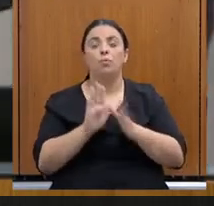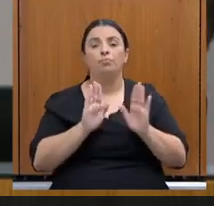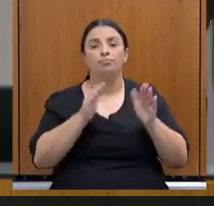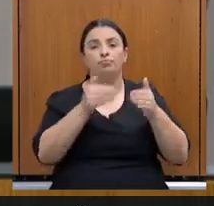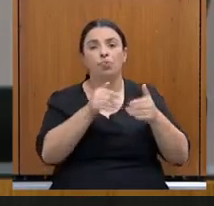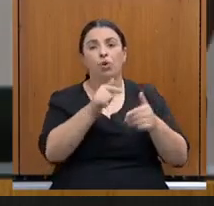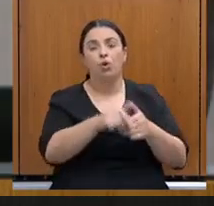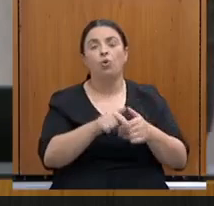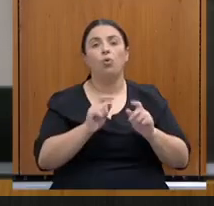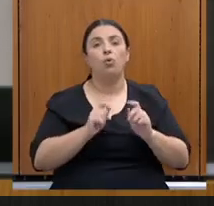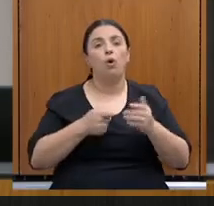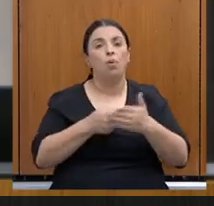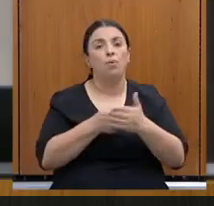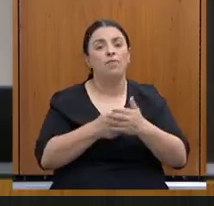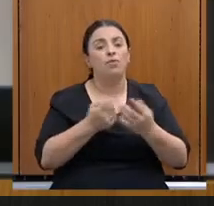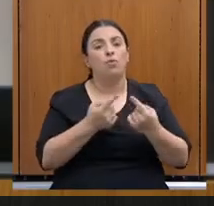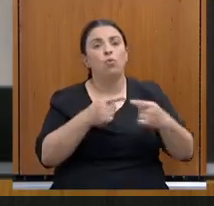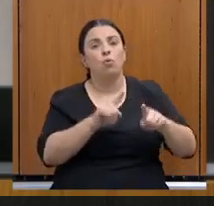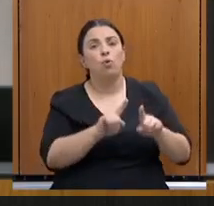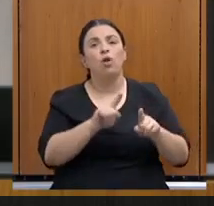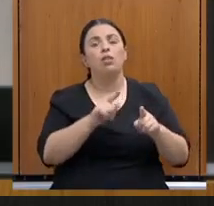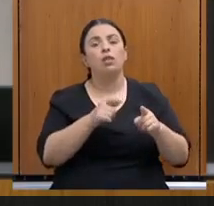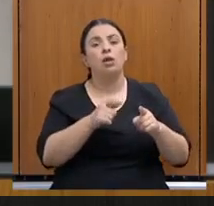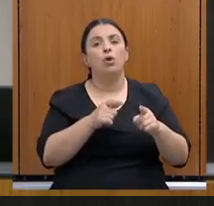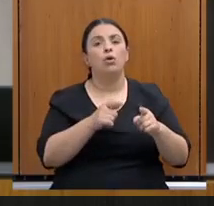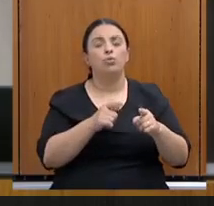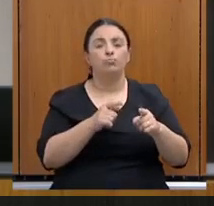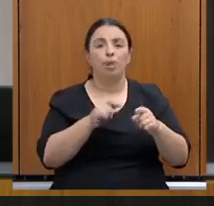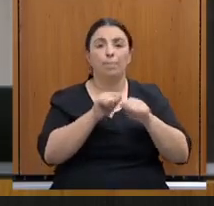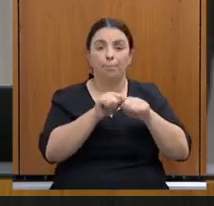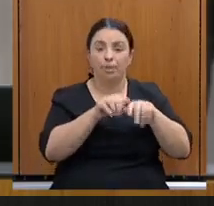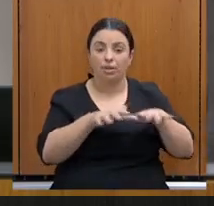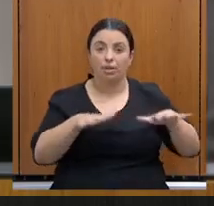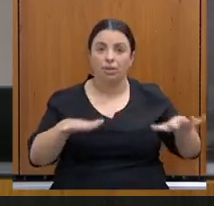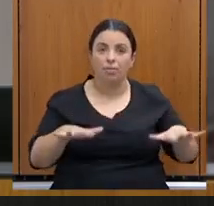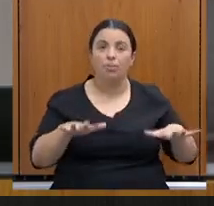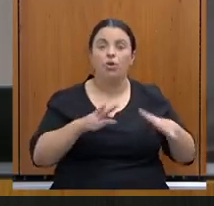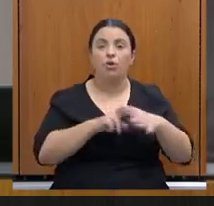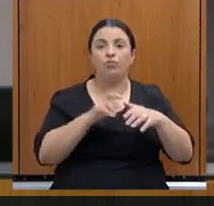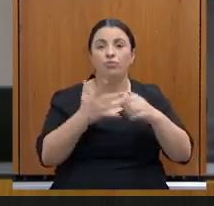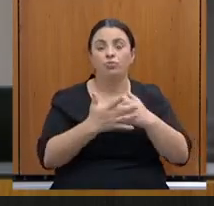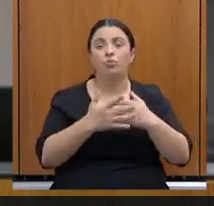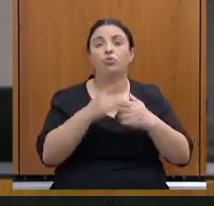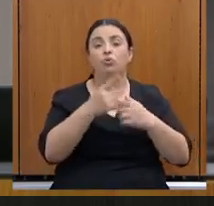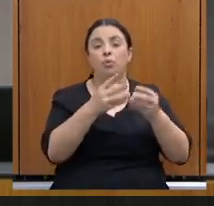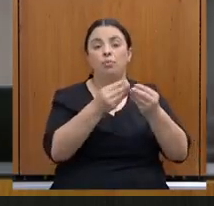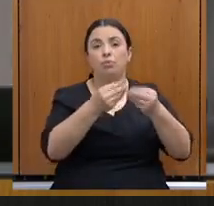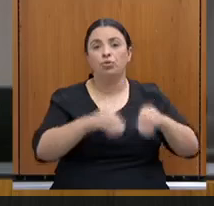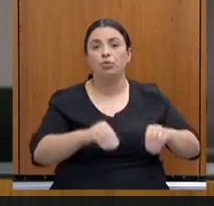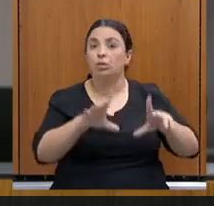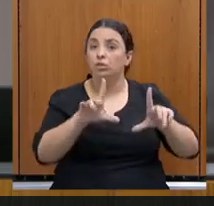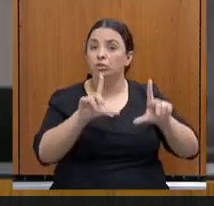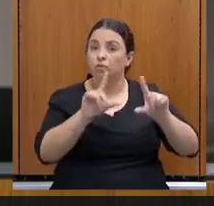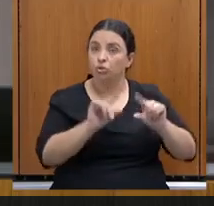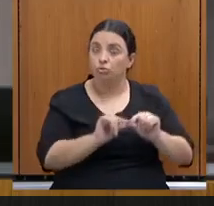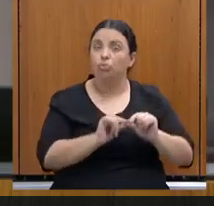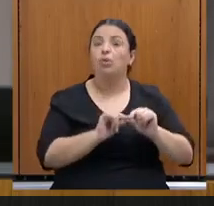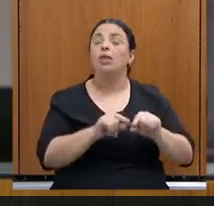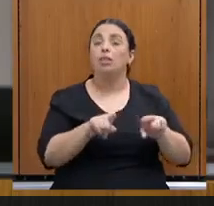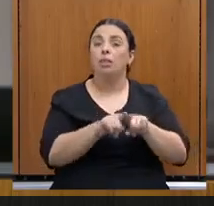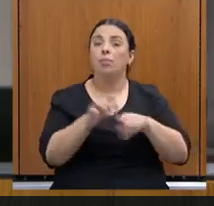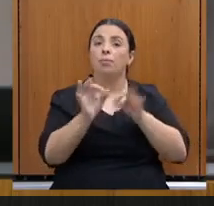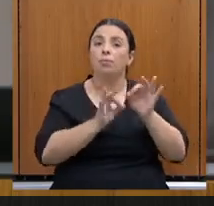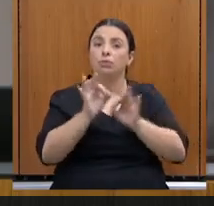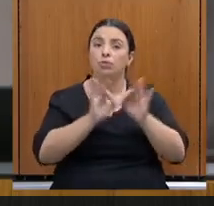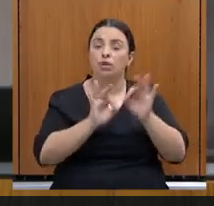enfrentamento da pandemia de Covid-19 e de seus impactos, bem como sobre o planejamento para a retomada das